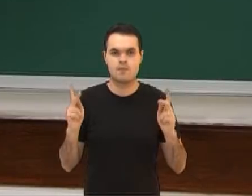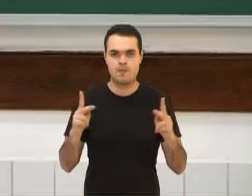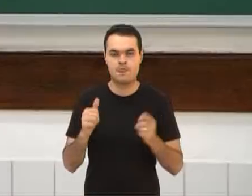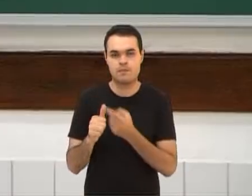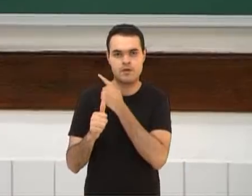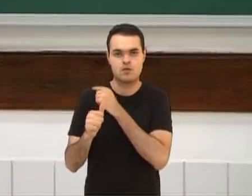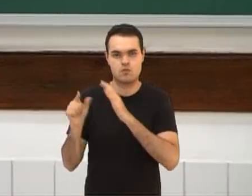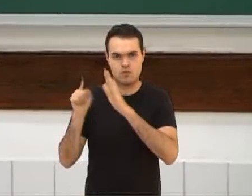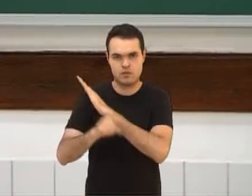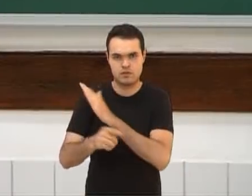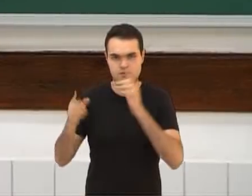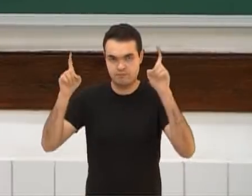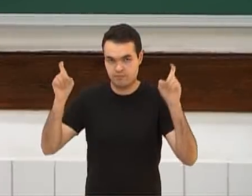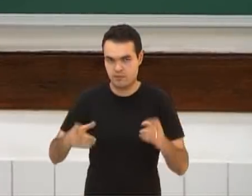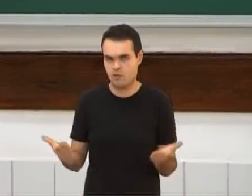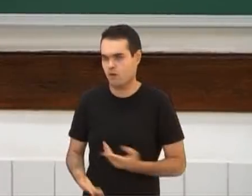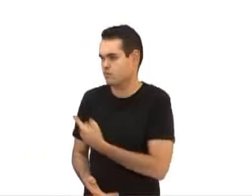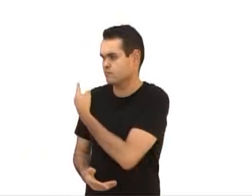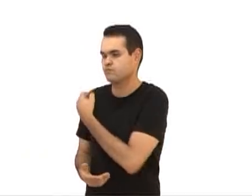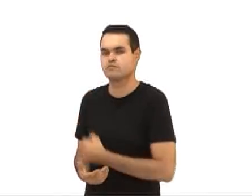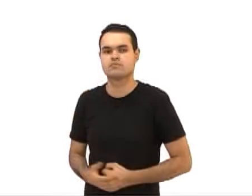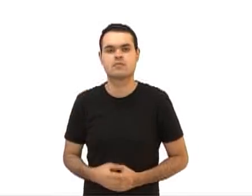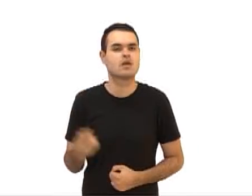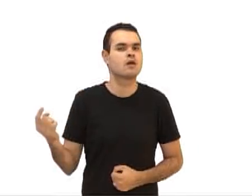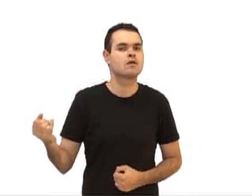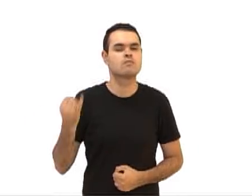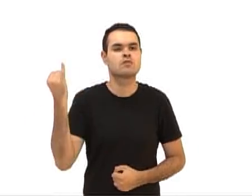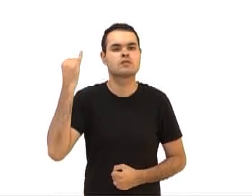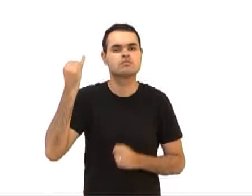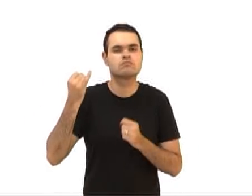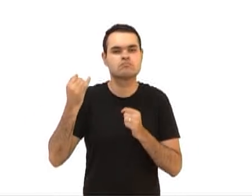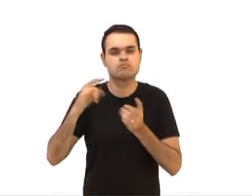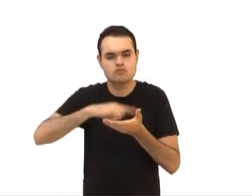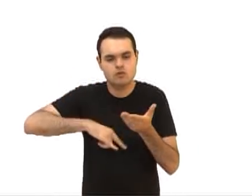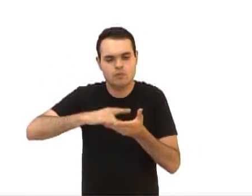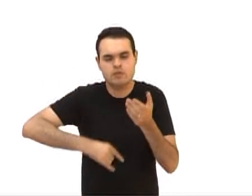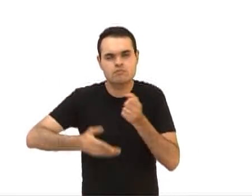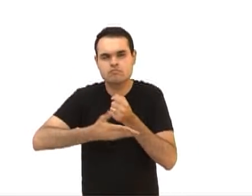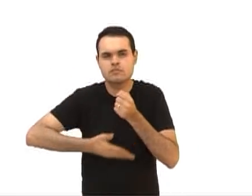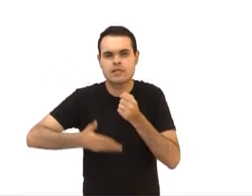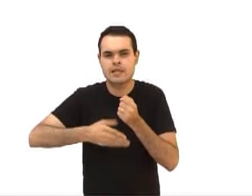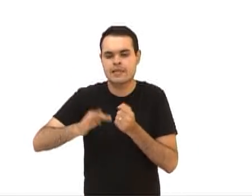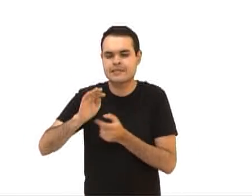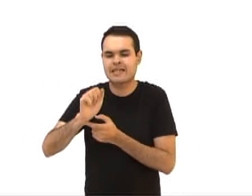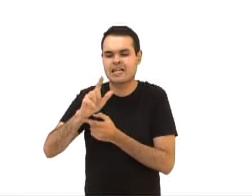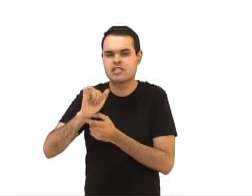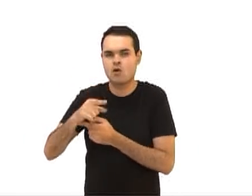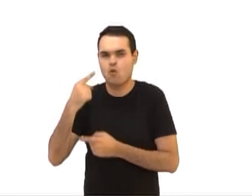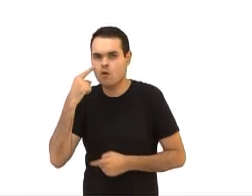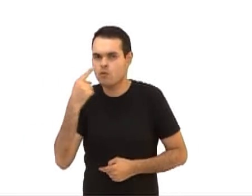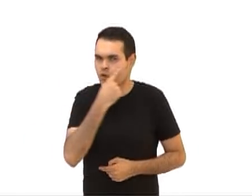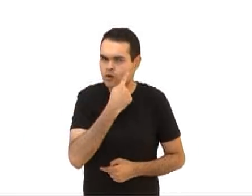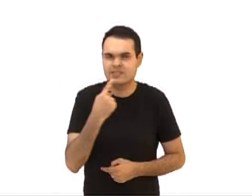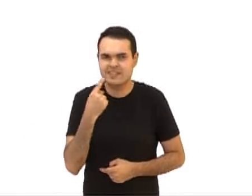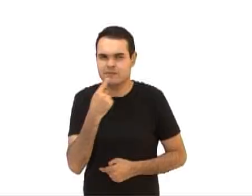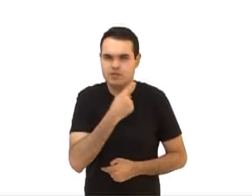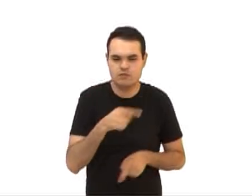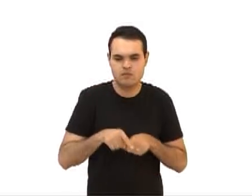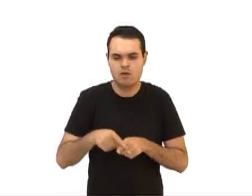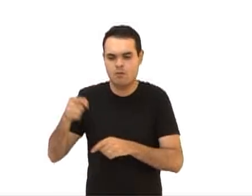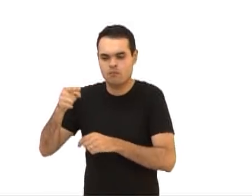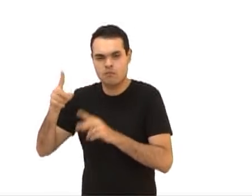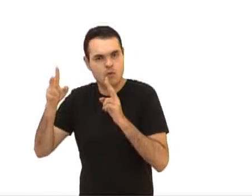primeiro quiz para vocês, facinho. O que é importante, o documento foi baseado na lei de Talião, o chamado olho por olho, dente por dente, com a